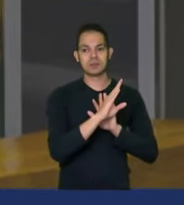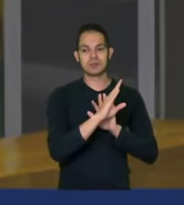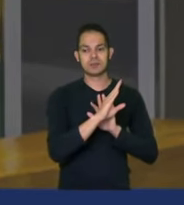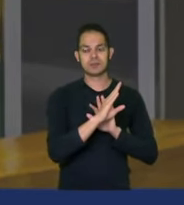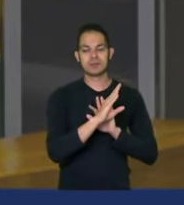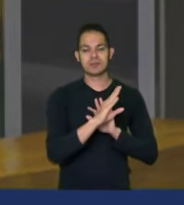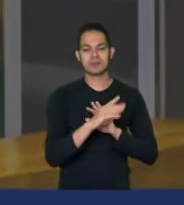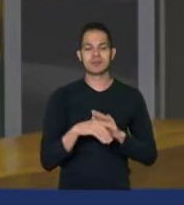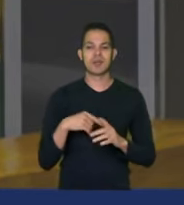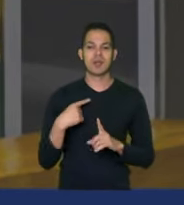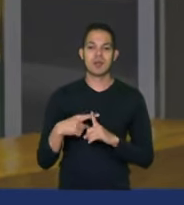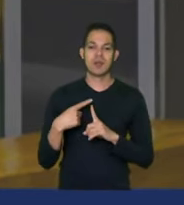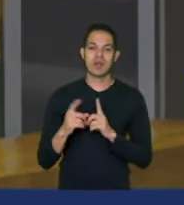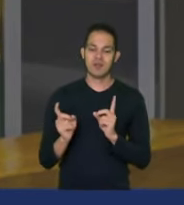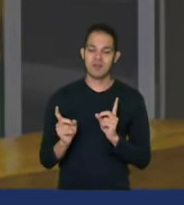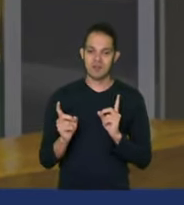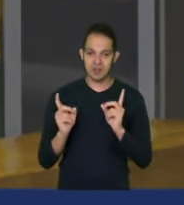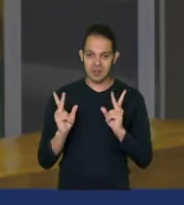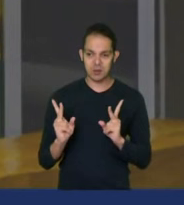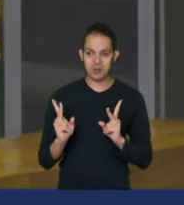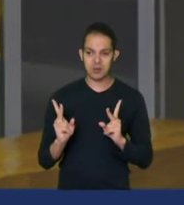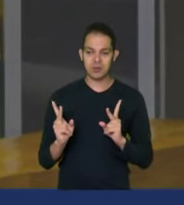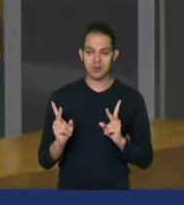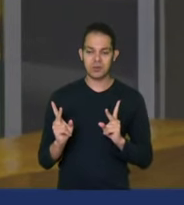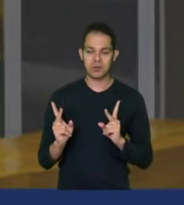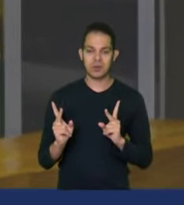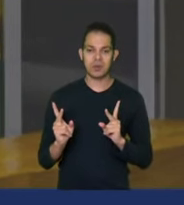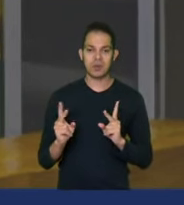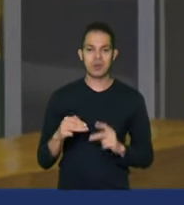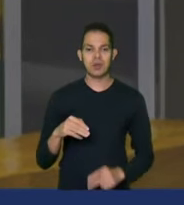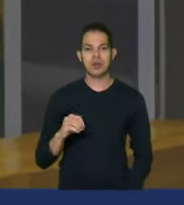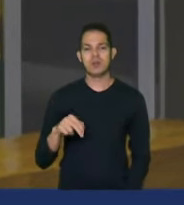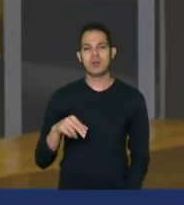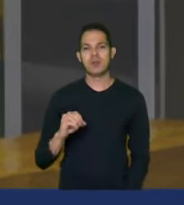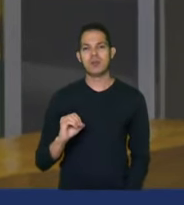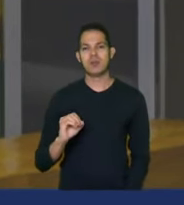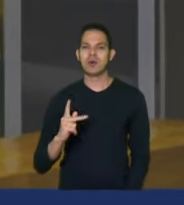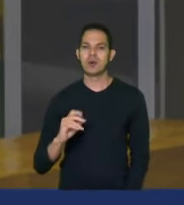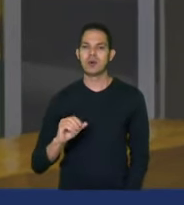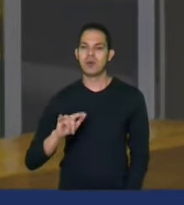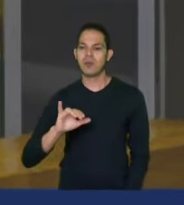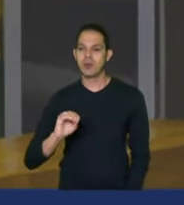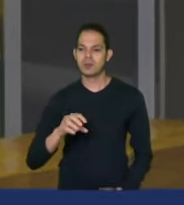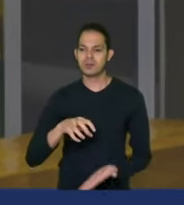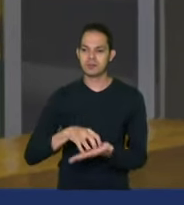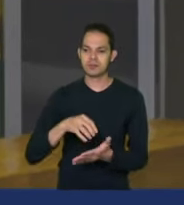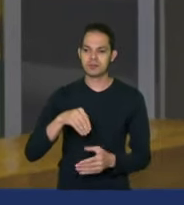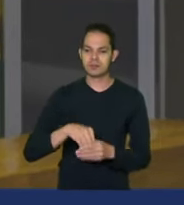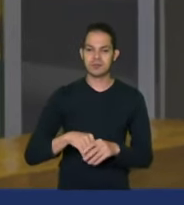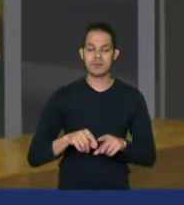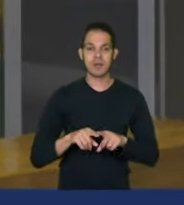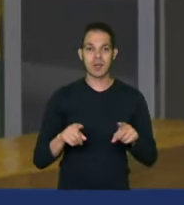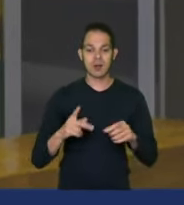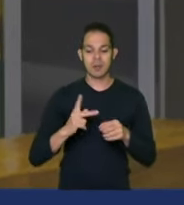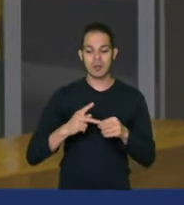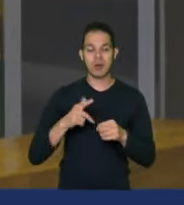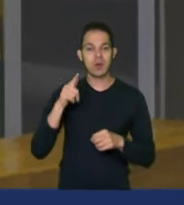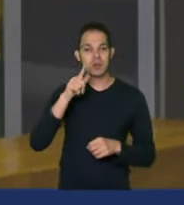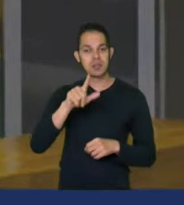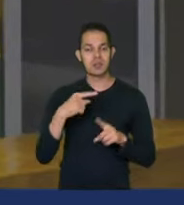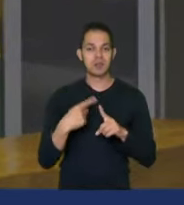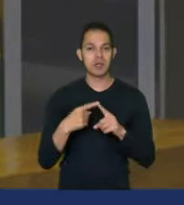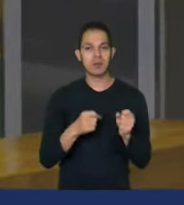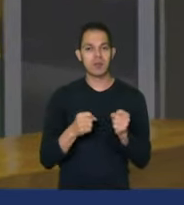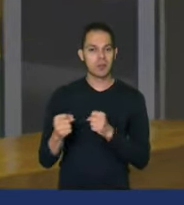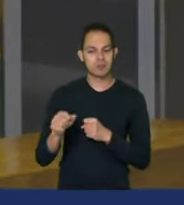com essa venda ocorre, na verdade, um monopólio regional. Então, a Petrobras ela consegue fazer isso porque ela utiliza o poder de mercado